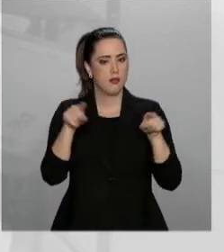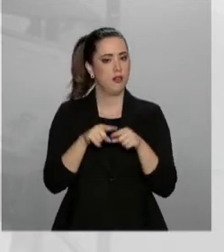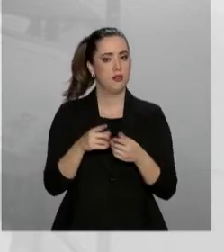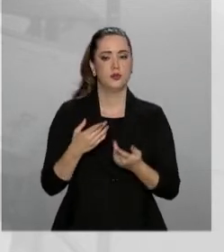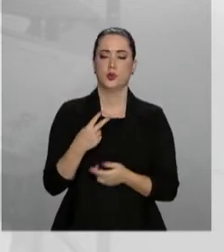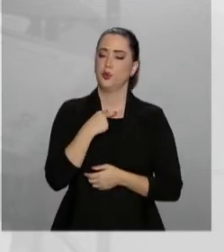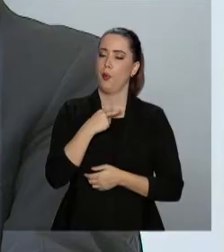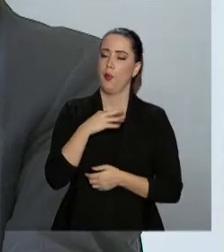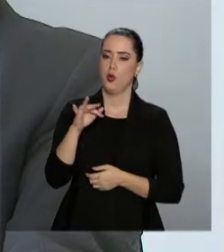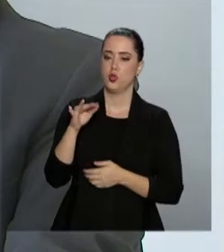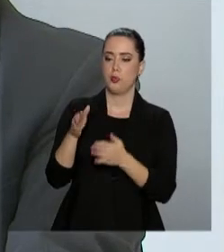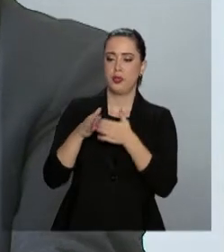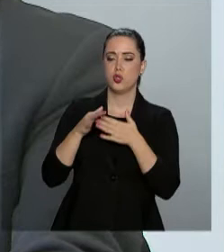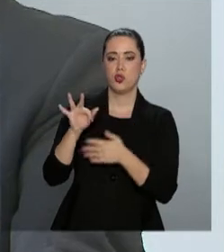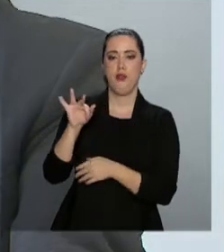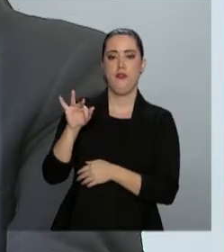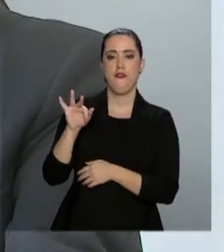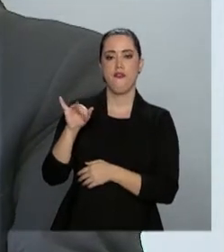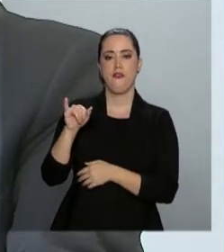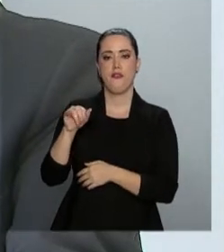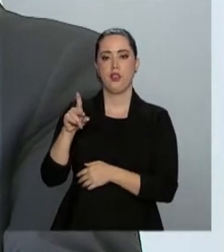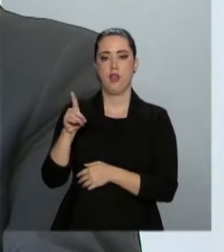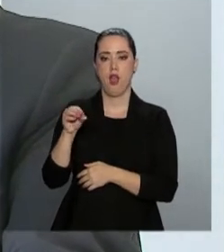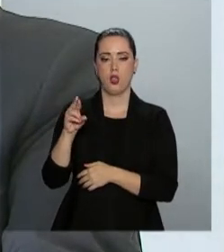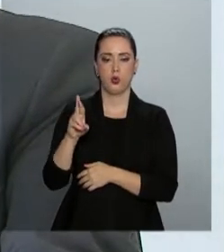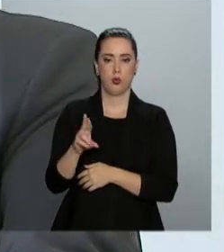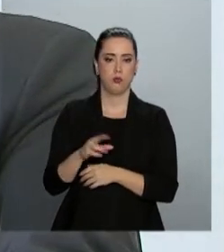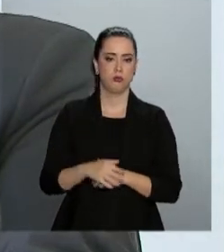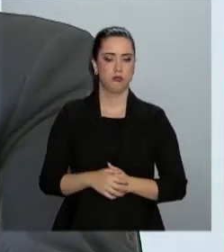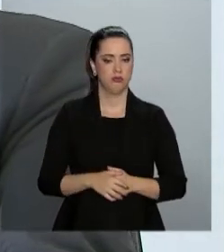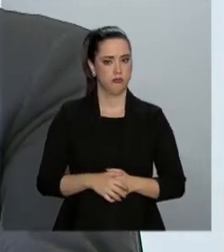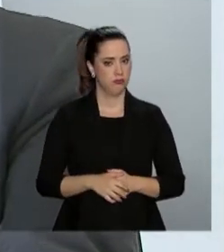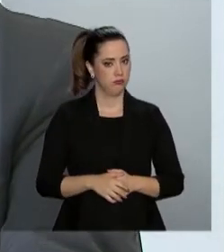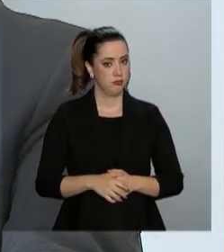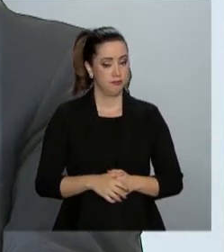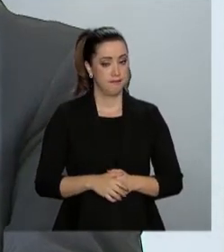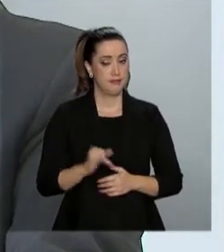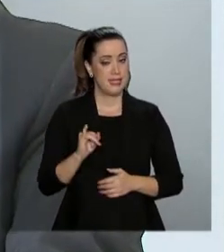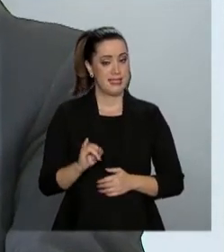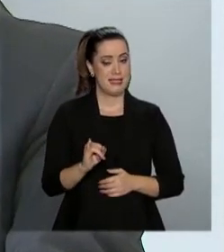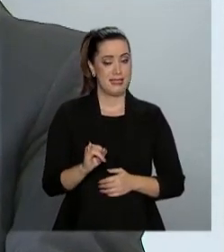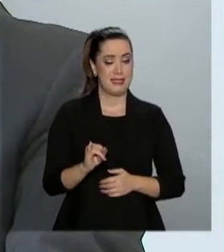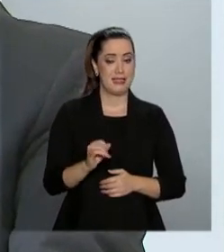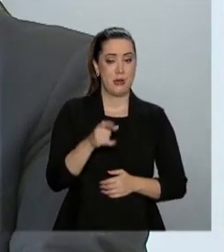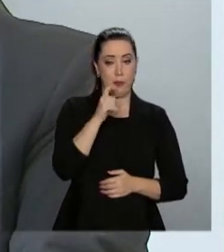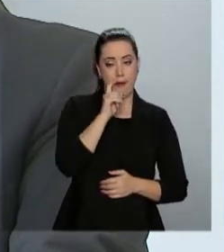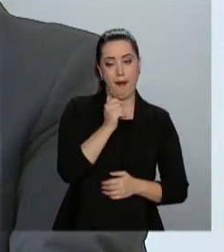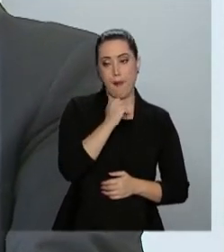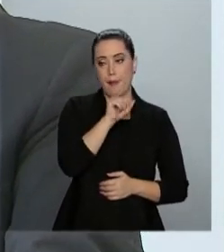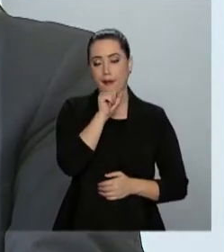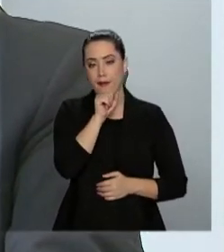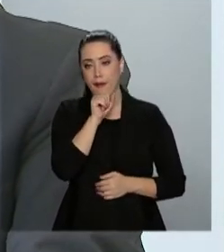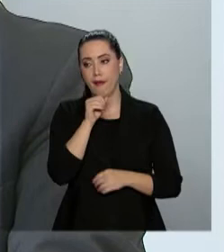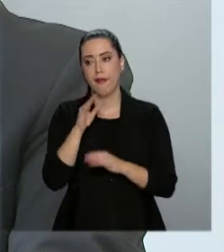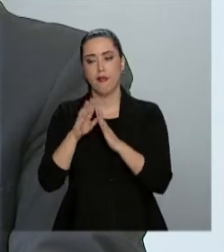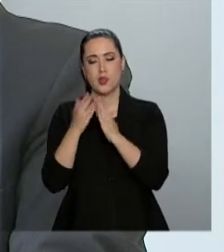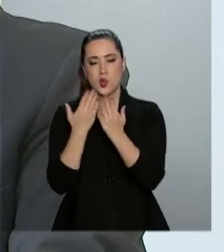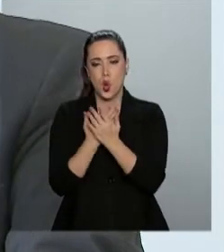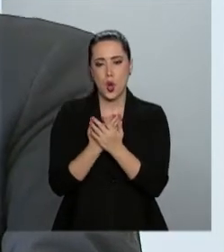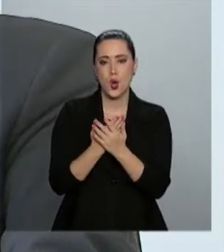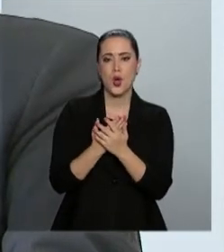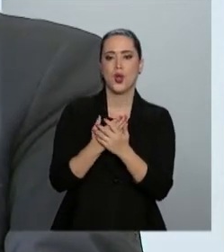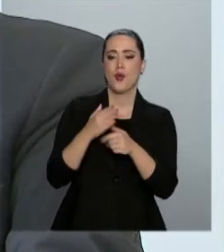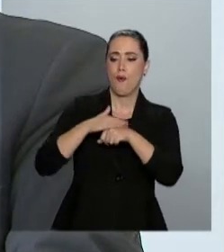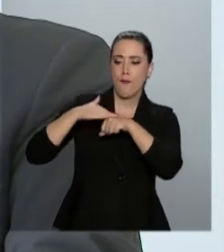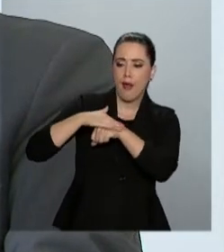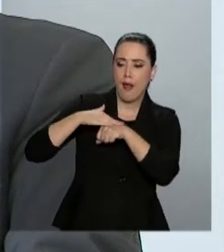prática abusiva. Se os pais não conseguirem resolver isso de uma maneira amigável, consensual, aí o passo seguinte